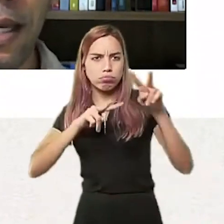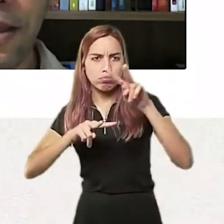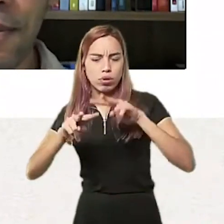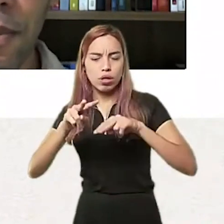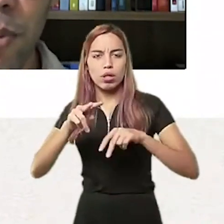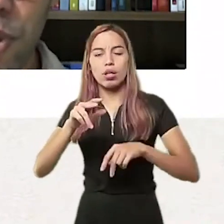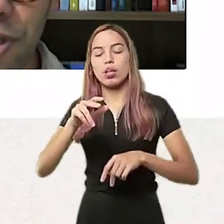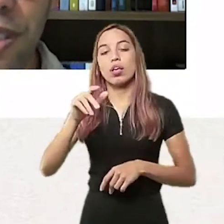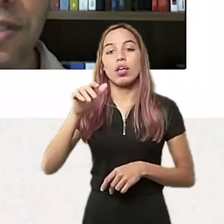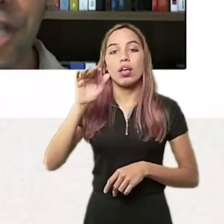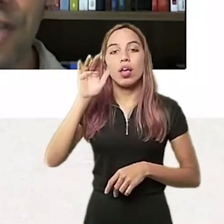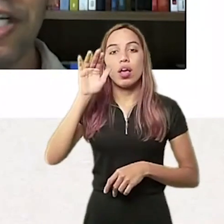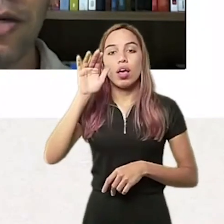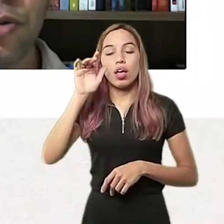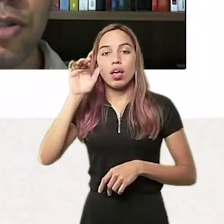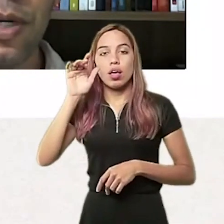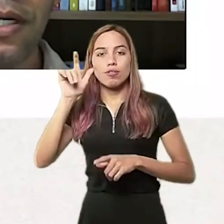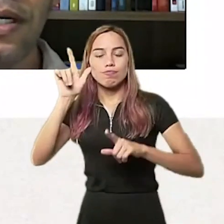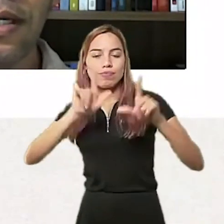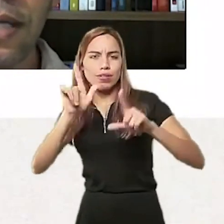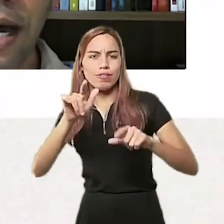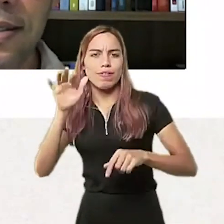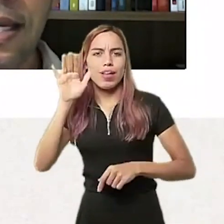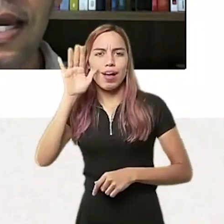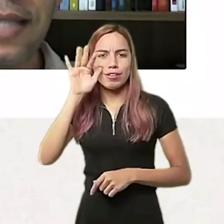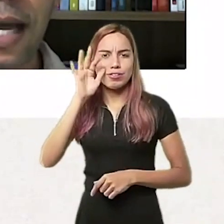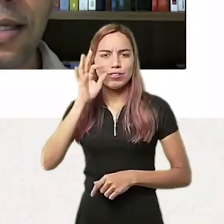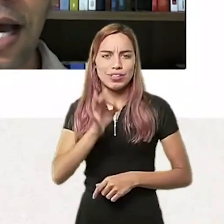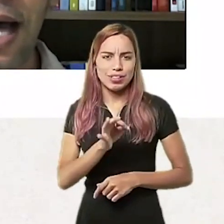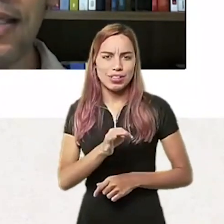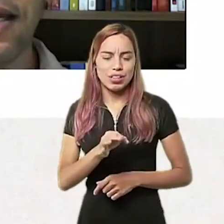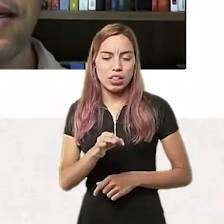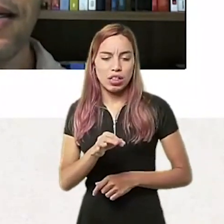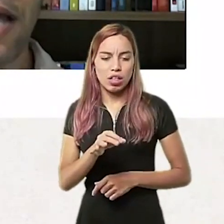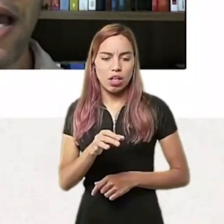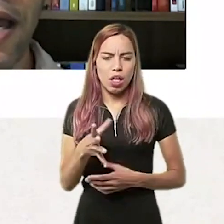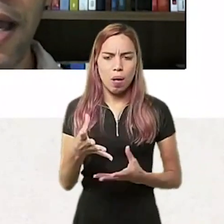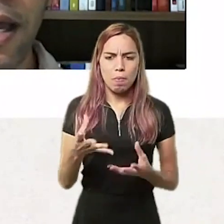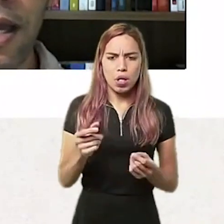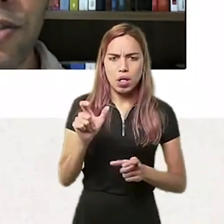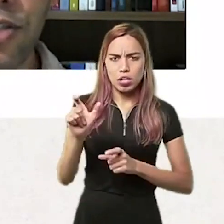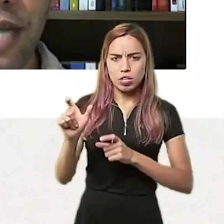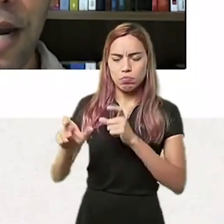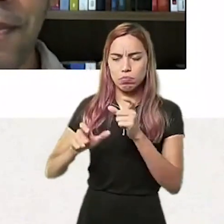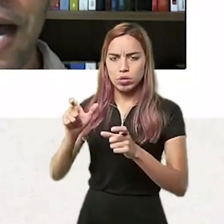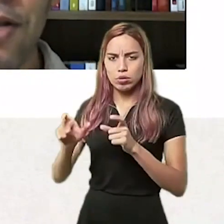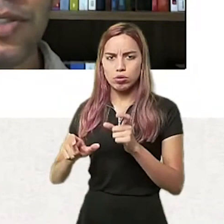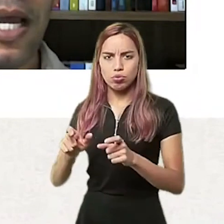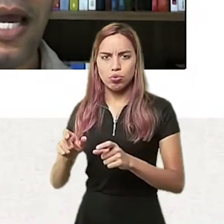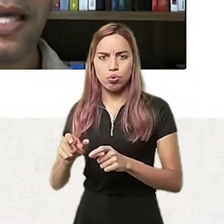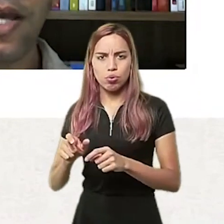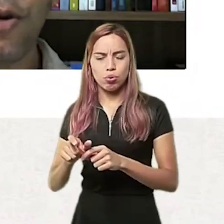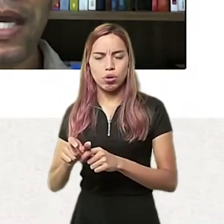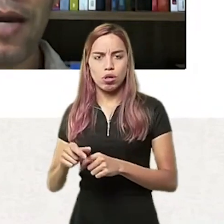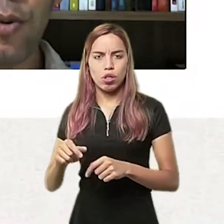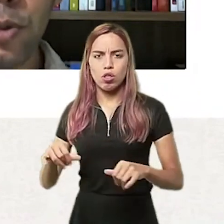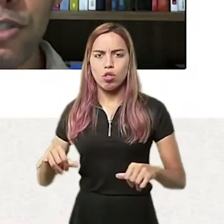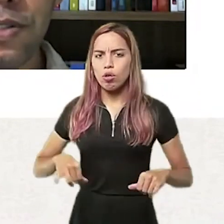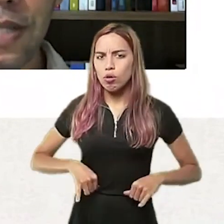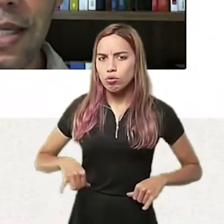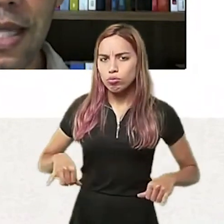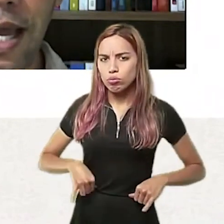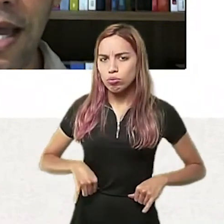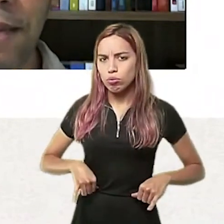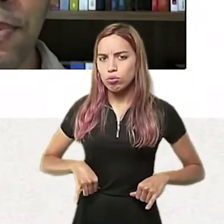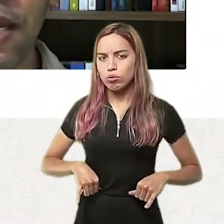imprensa, que muita gente ainda continua a ser resgatada de trabalhos que eu me